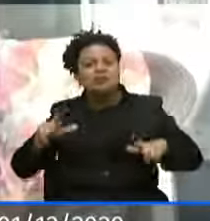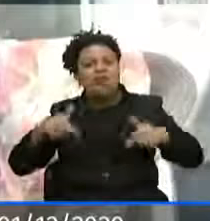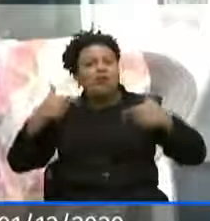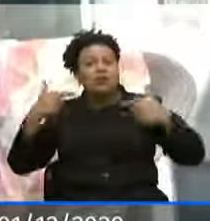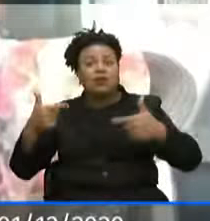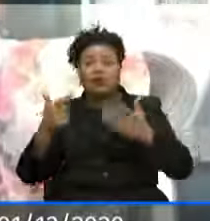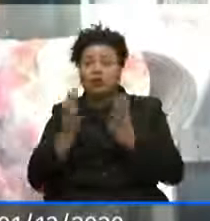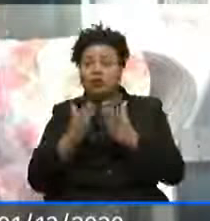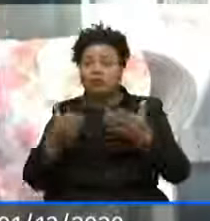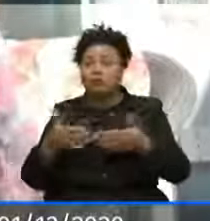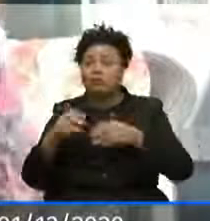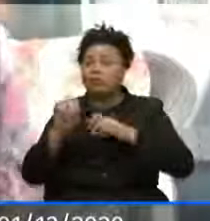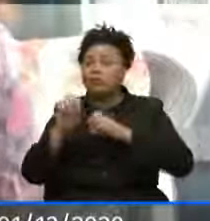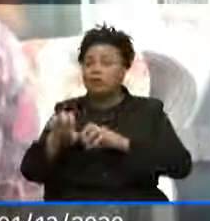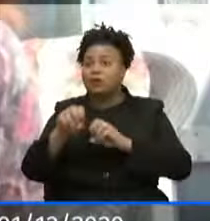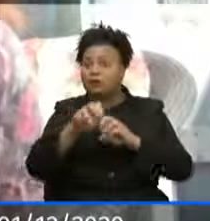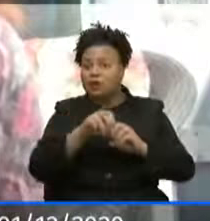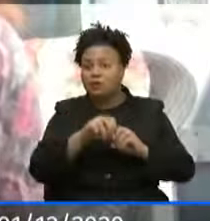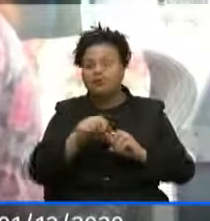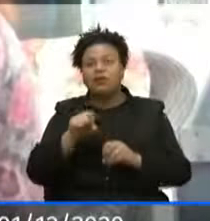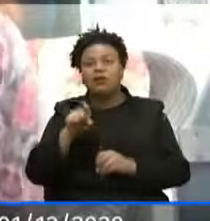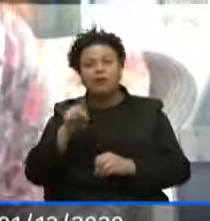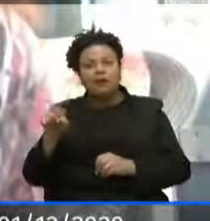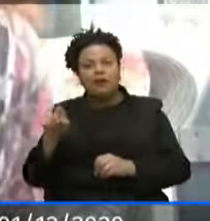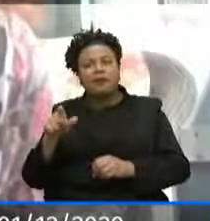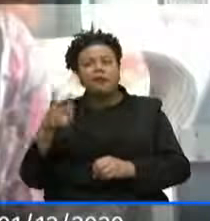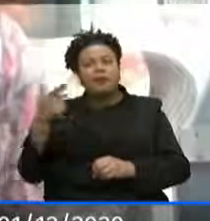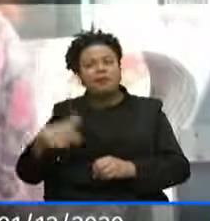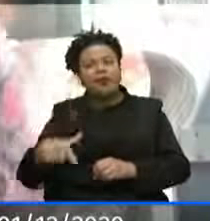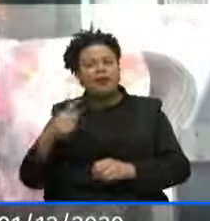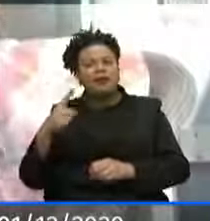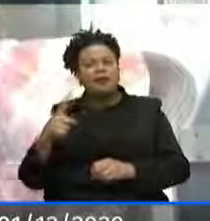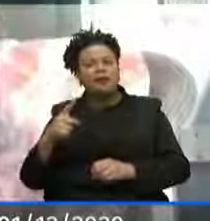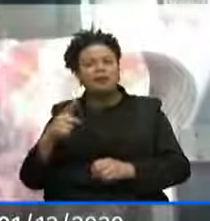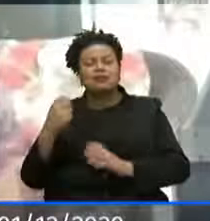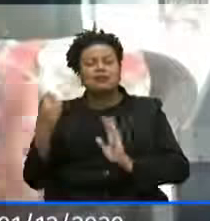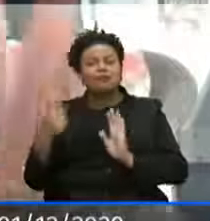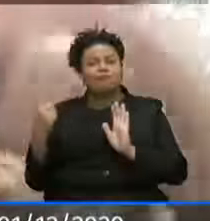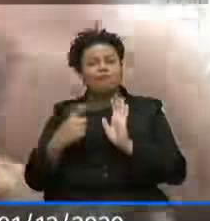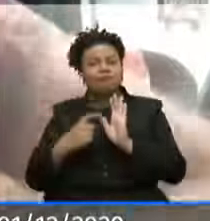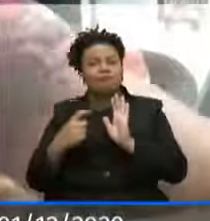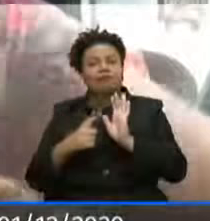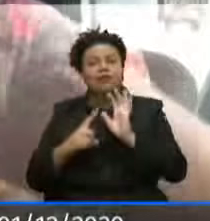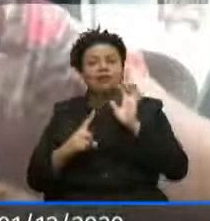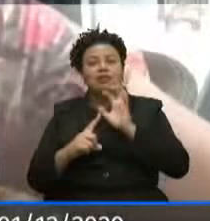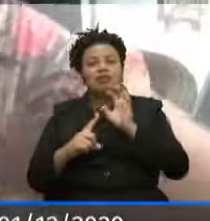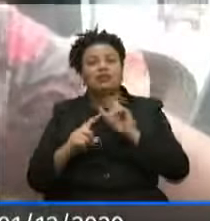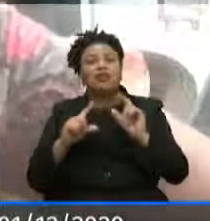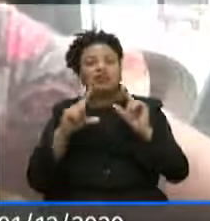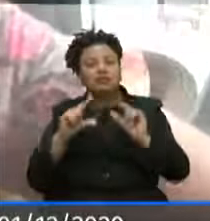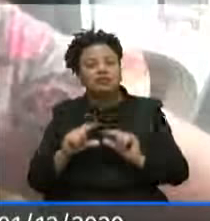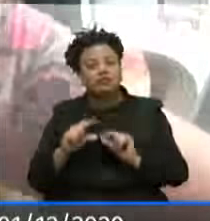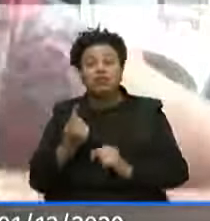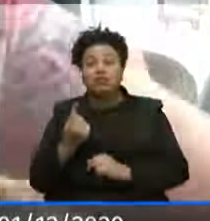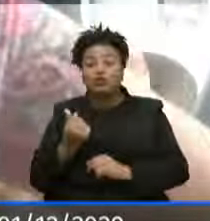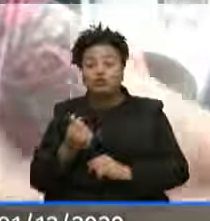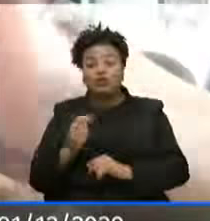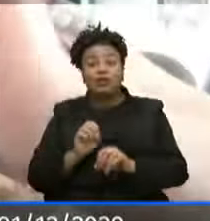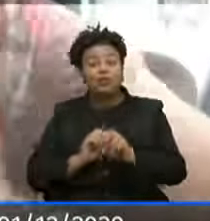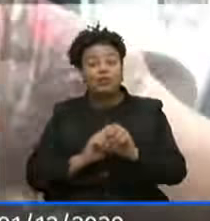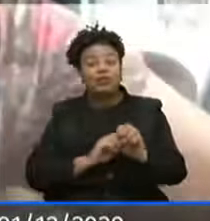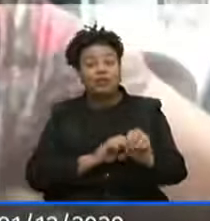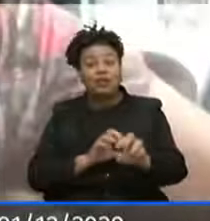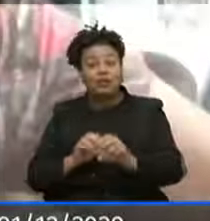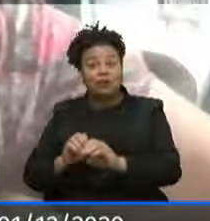enquanto Comissão de Educação a mais esse impacto, mais esta redução de recursos na